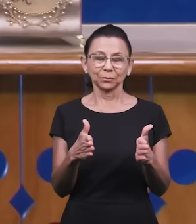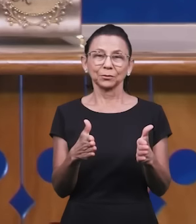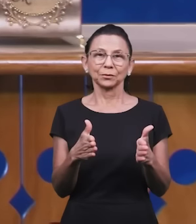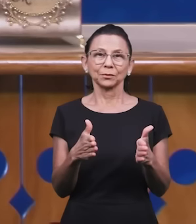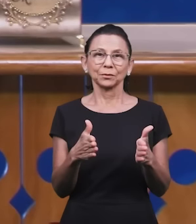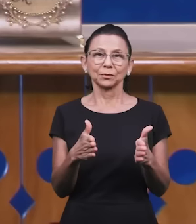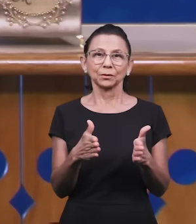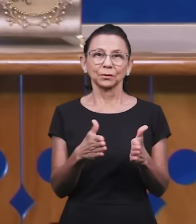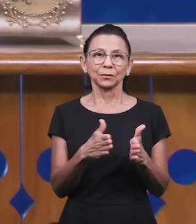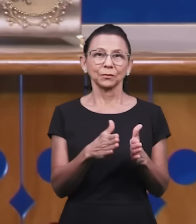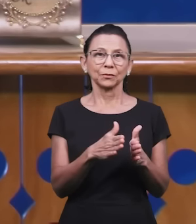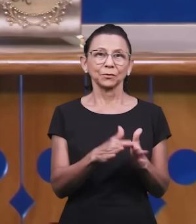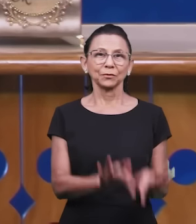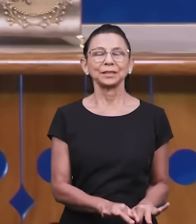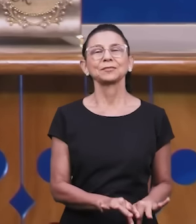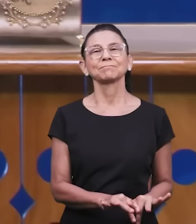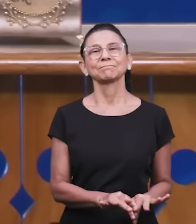ela vai ter um fim.